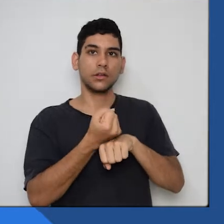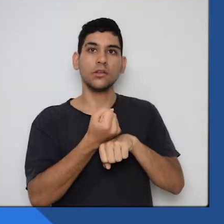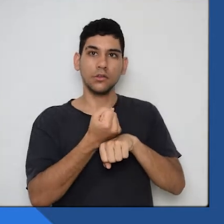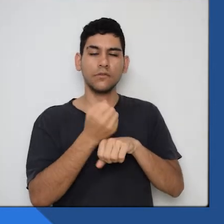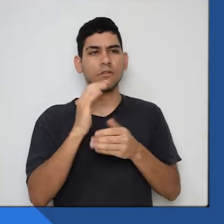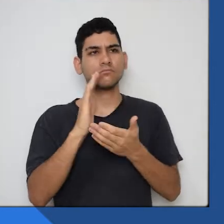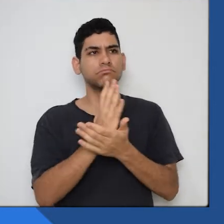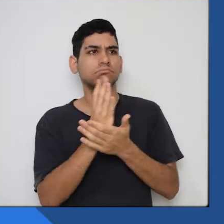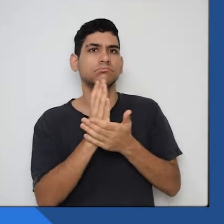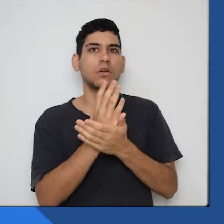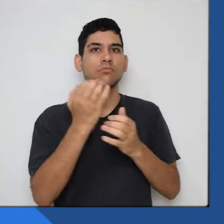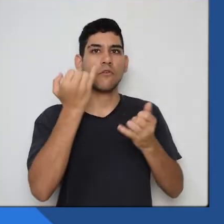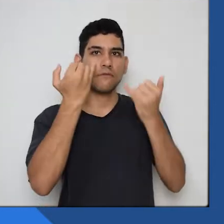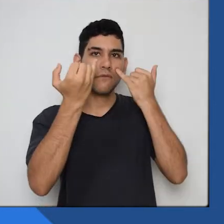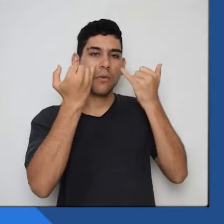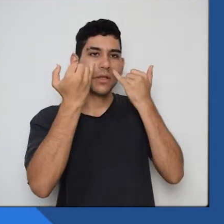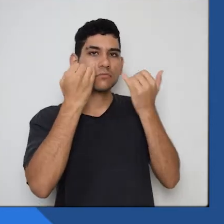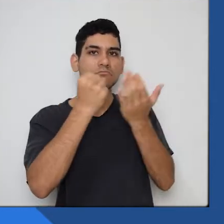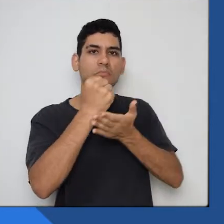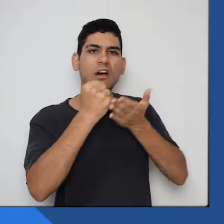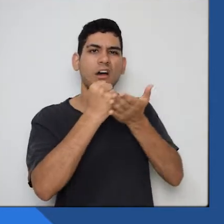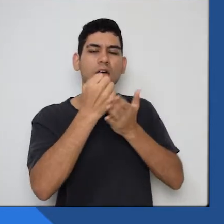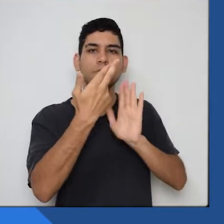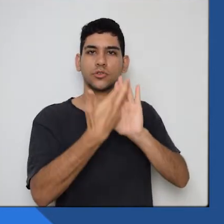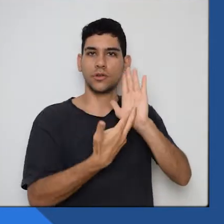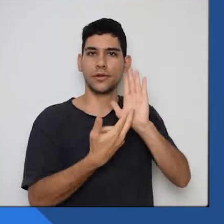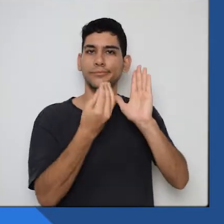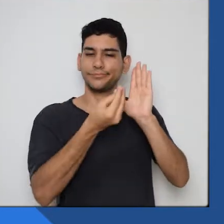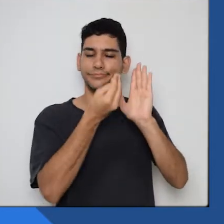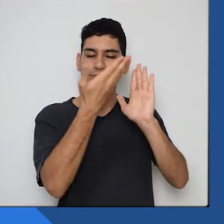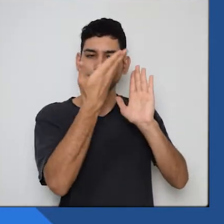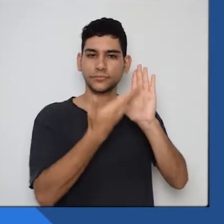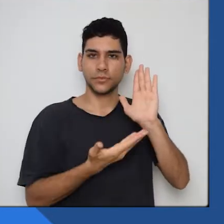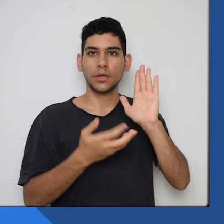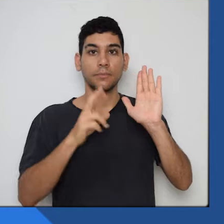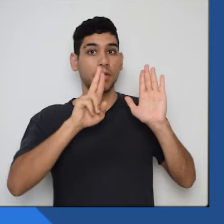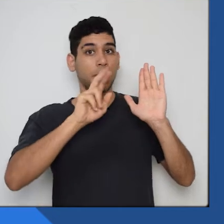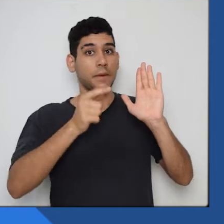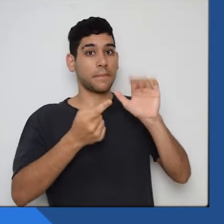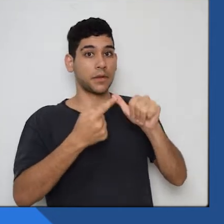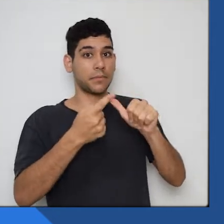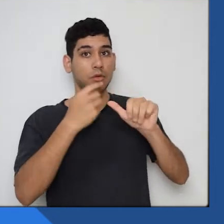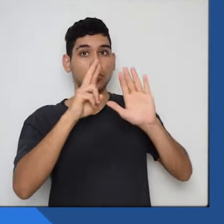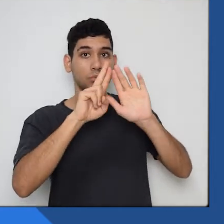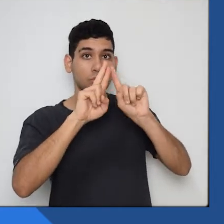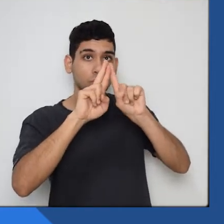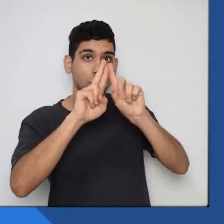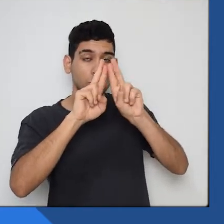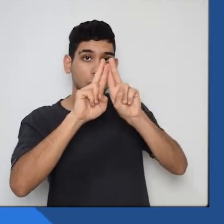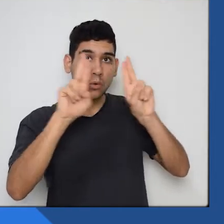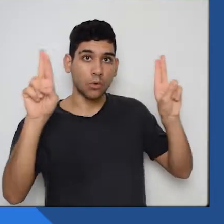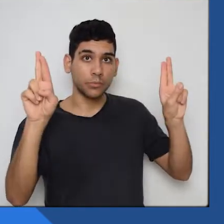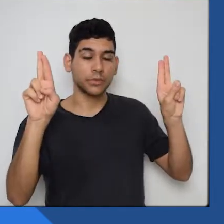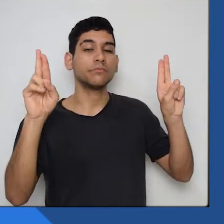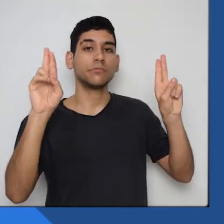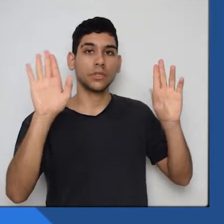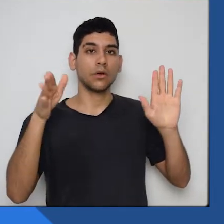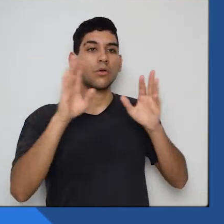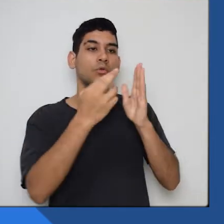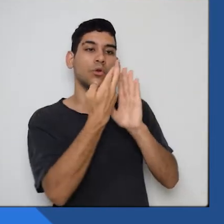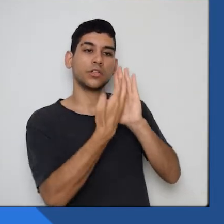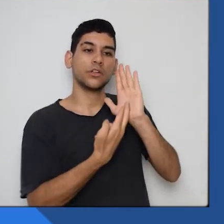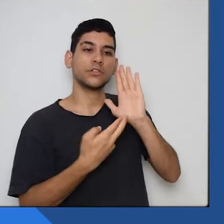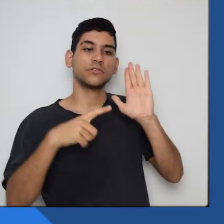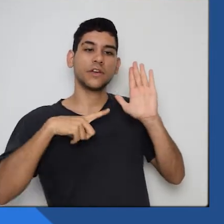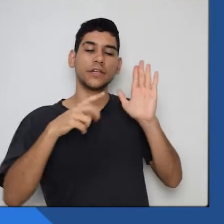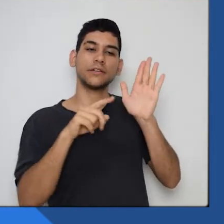TXT algumas informações básicas do questionário. Primeiro, o nome do nosso questionário. Nesse questionário a gente vai